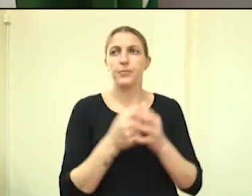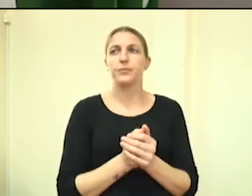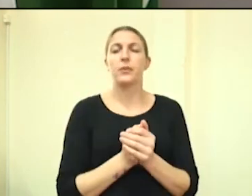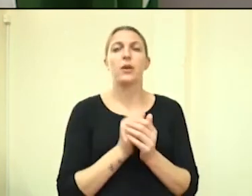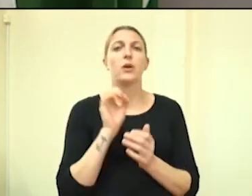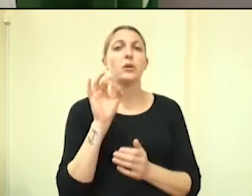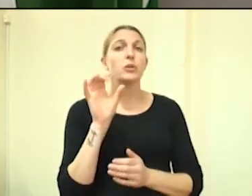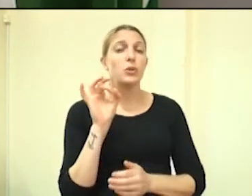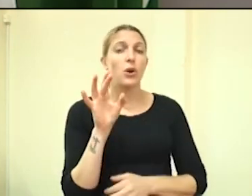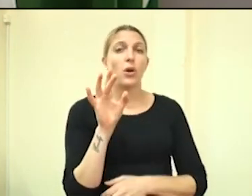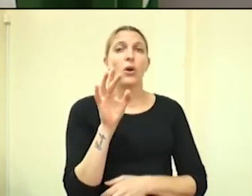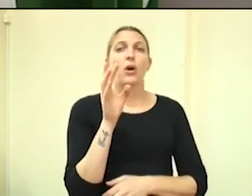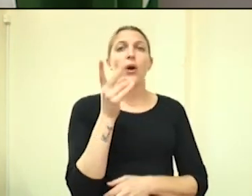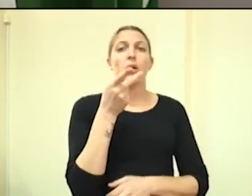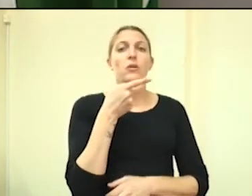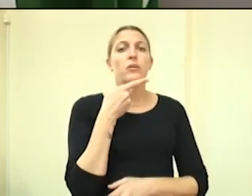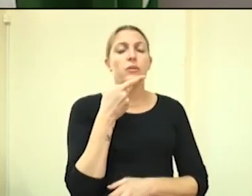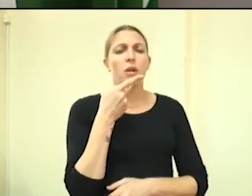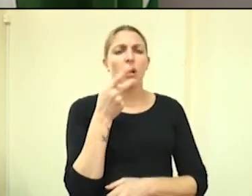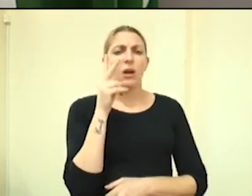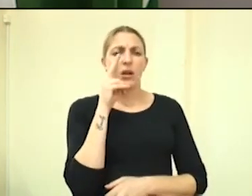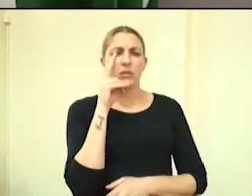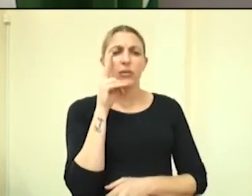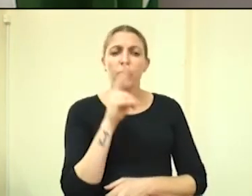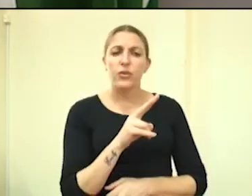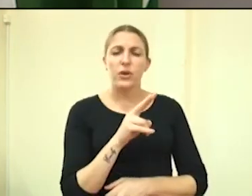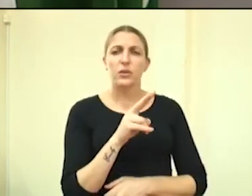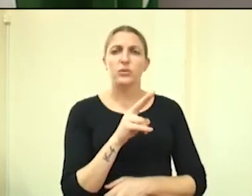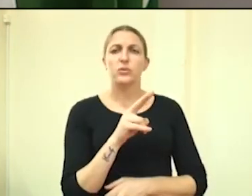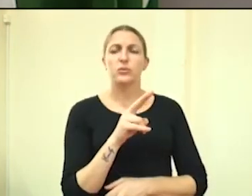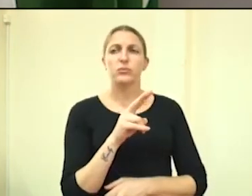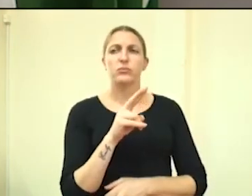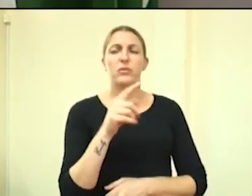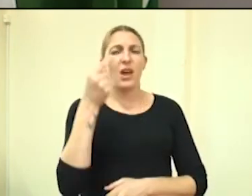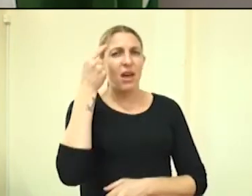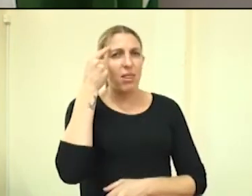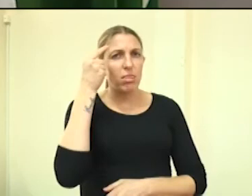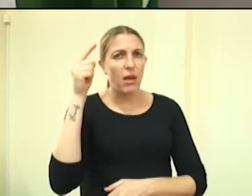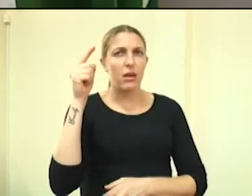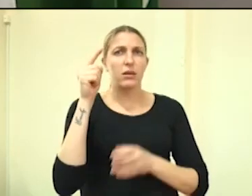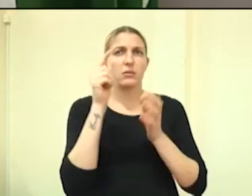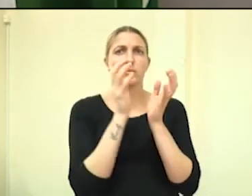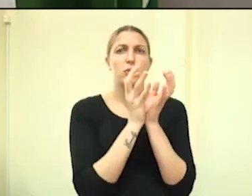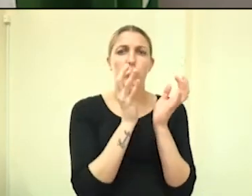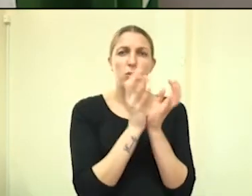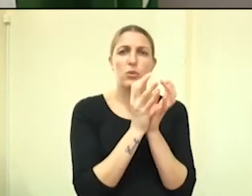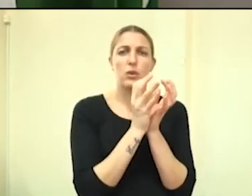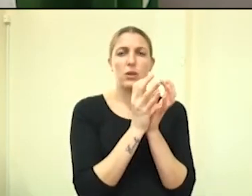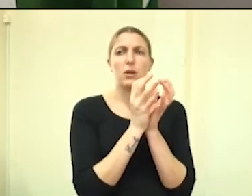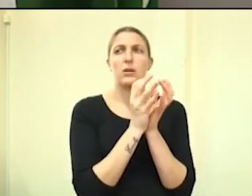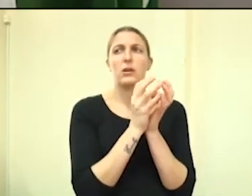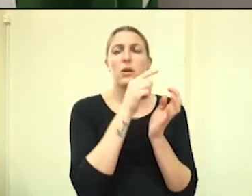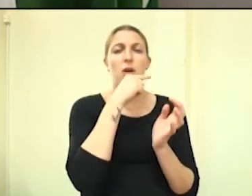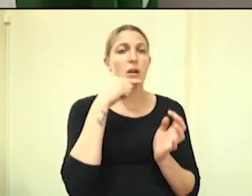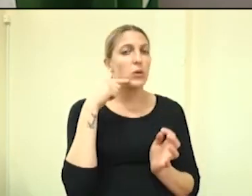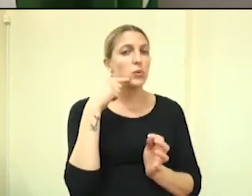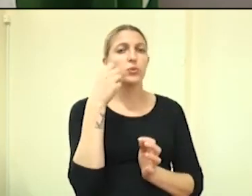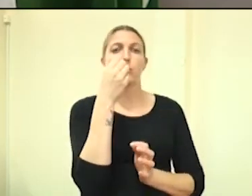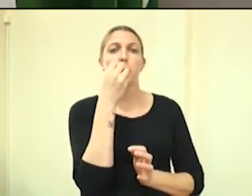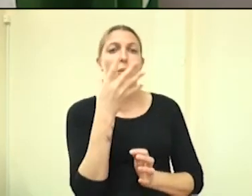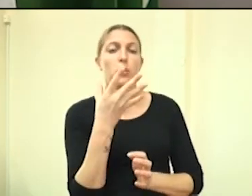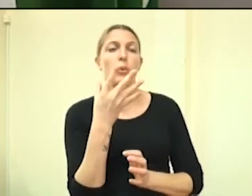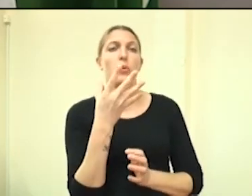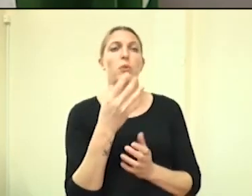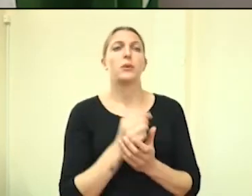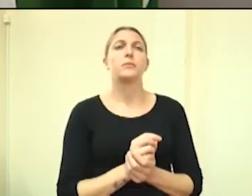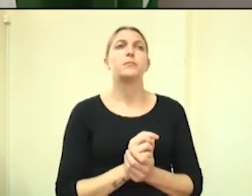aqui e vejo que a intenção do colega Claudemir de Araújo, ela é boa, é de rever, a gente